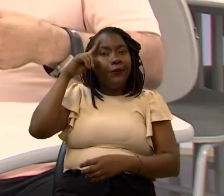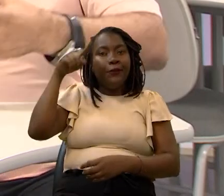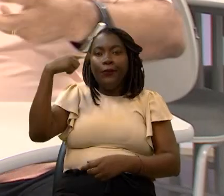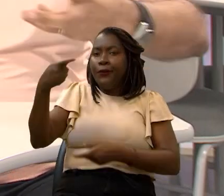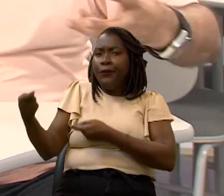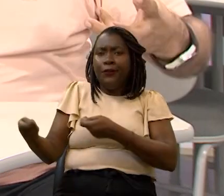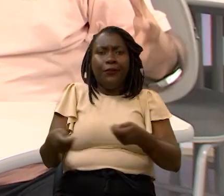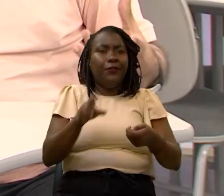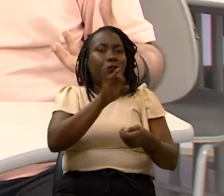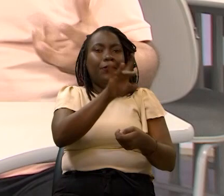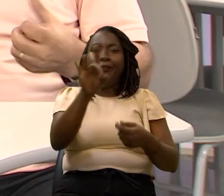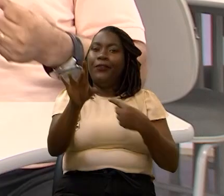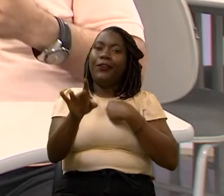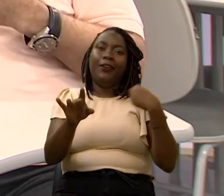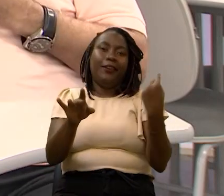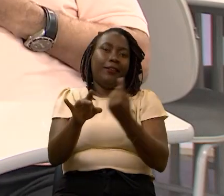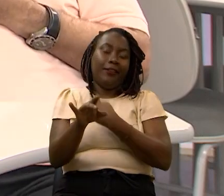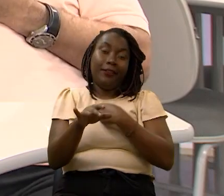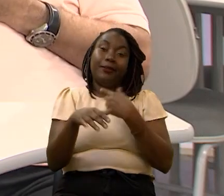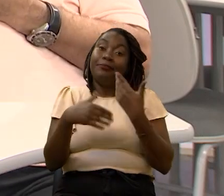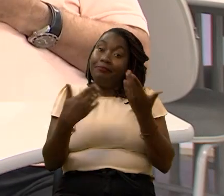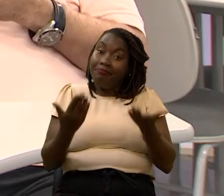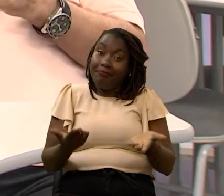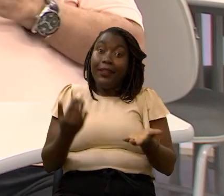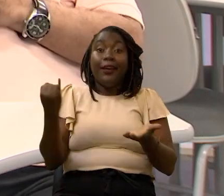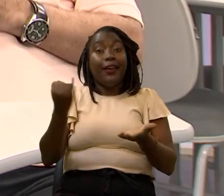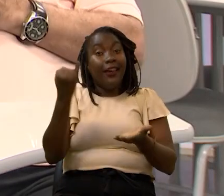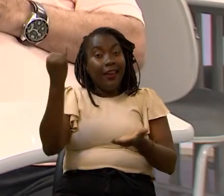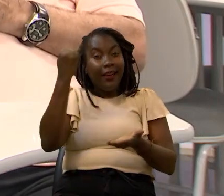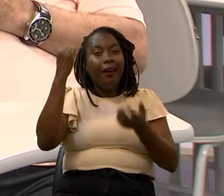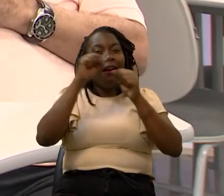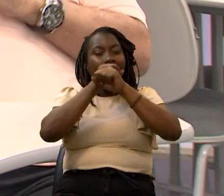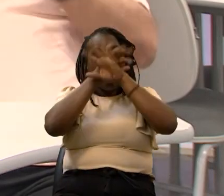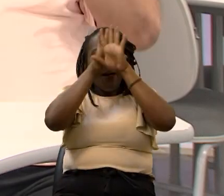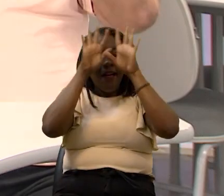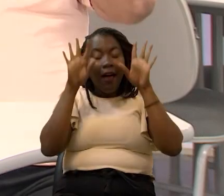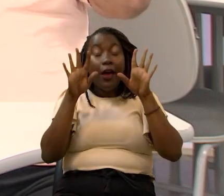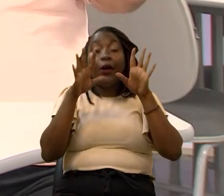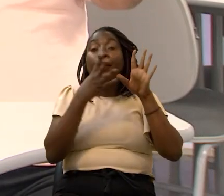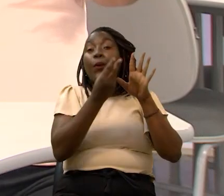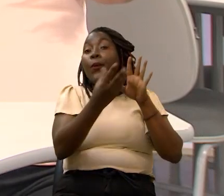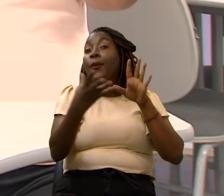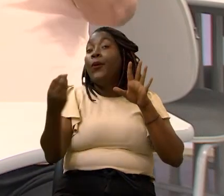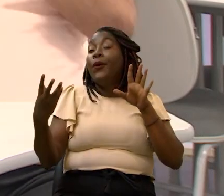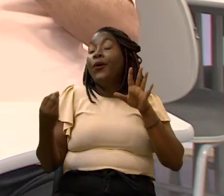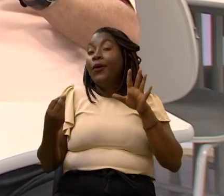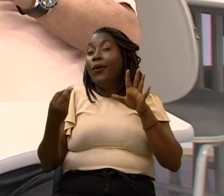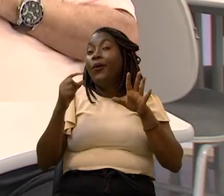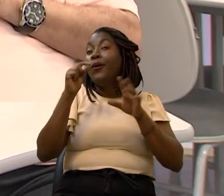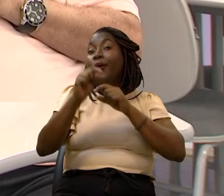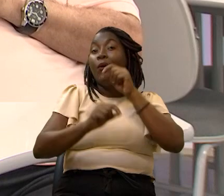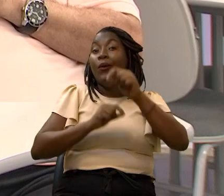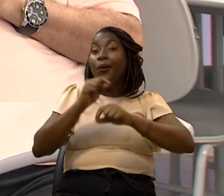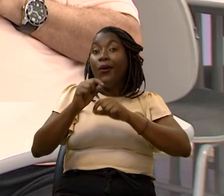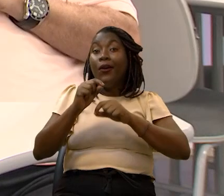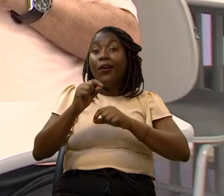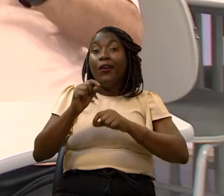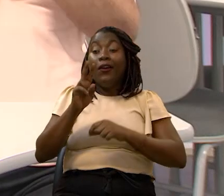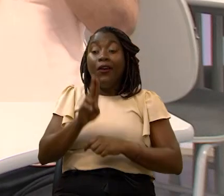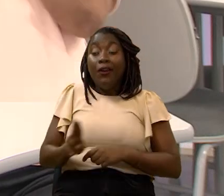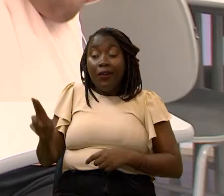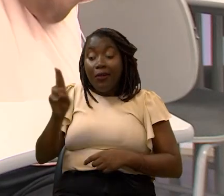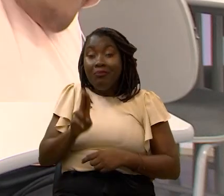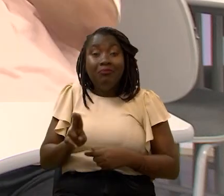do dia a dia de cada um de nós. É importante ter claro que muitas vezes